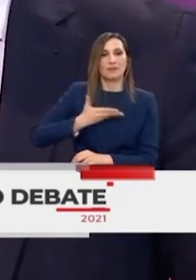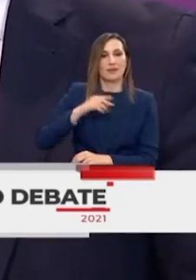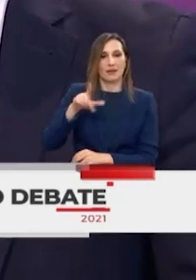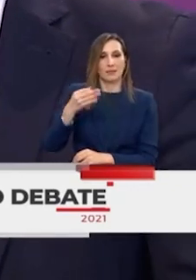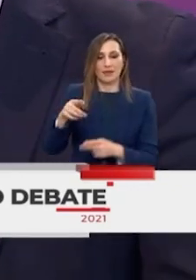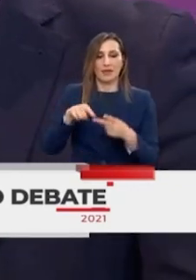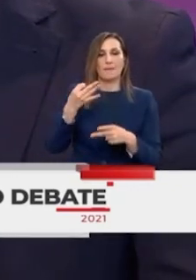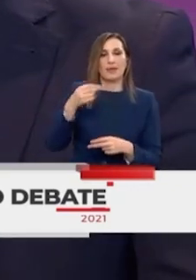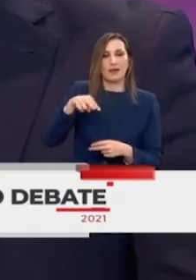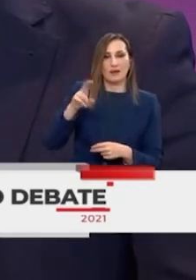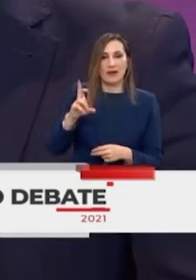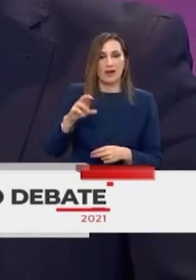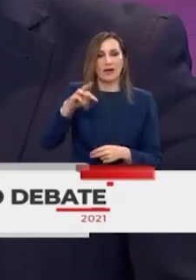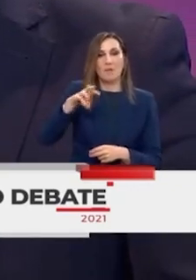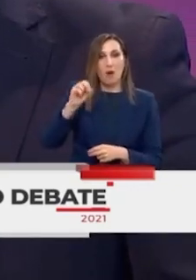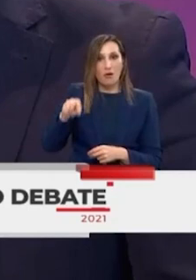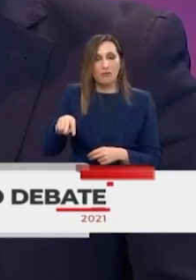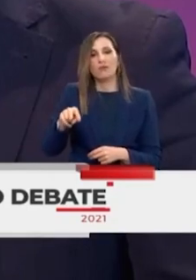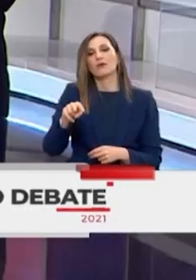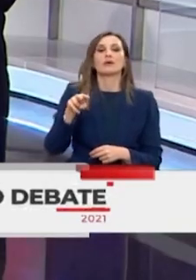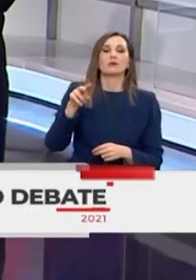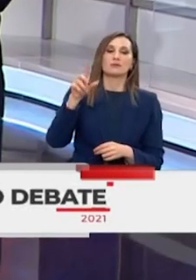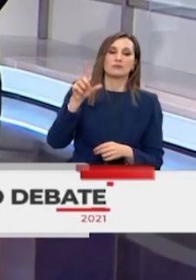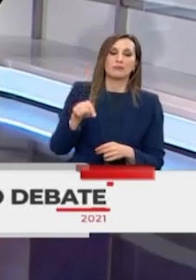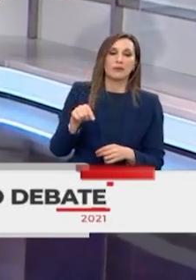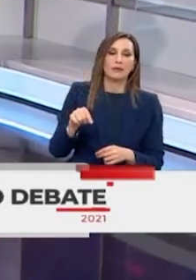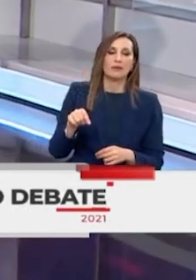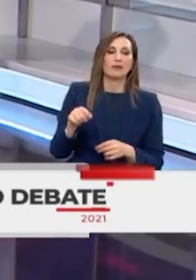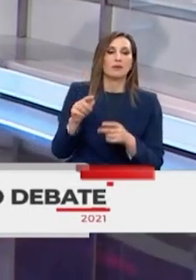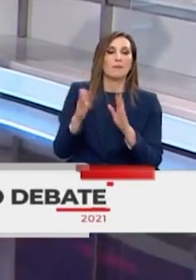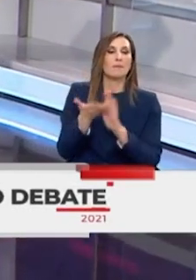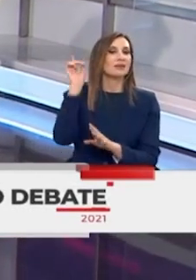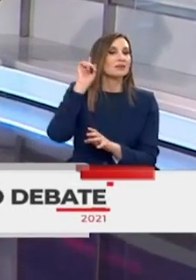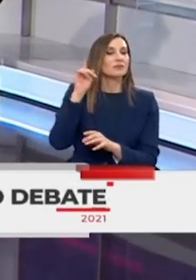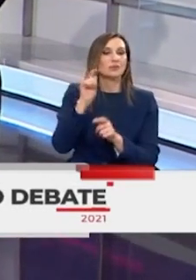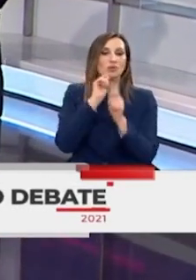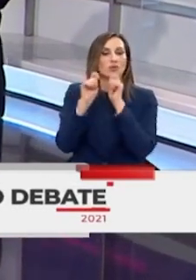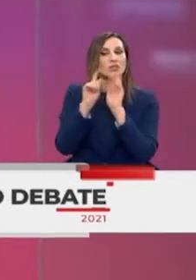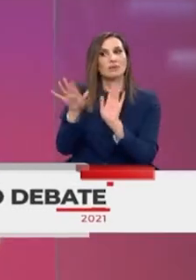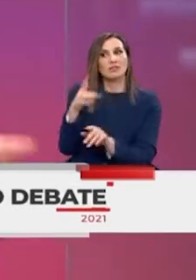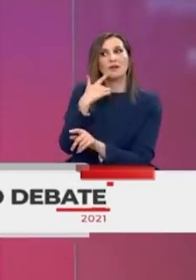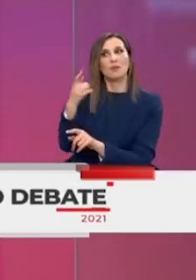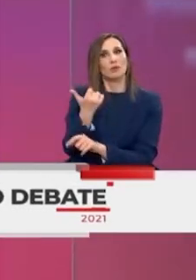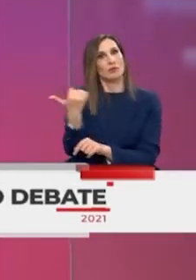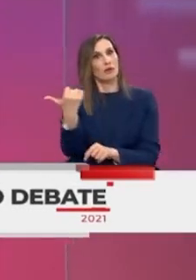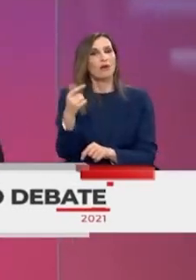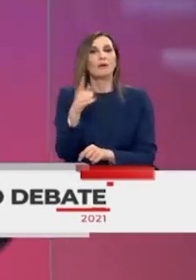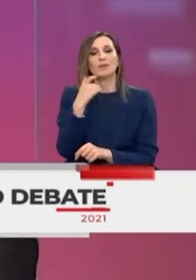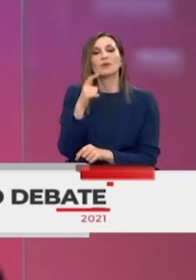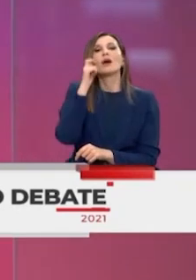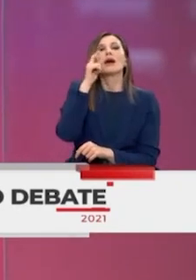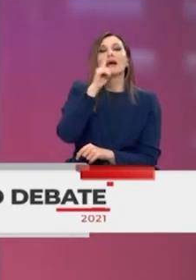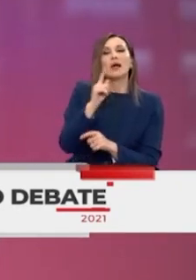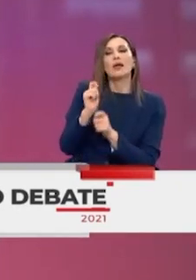o PNR, o MON. Deixe-me questionar, André Ventura, sobre esta questão da saúde. E a questão mais importante que os jornalistas têm que lhe pôr e fazer é: quem é